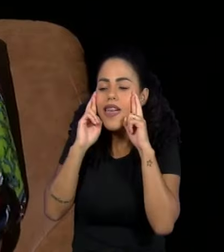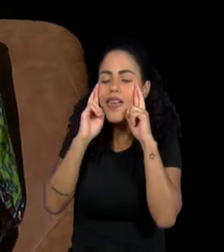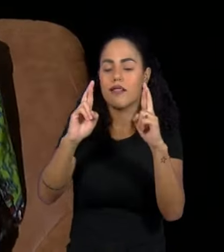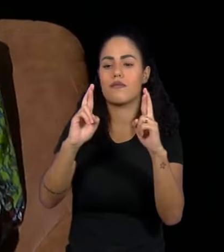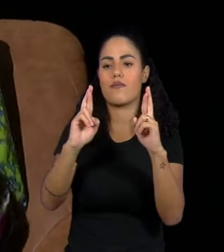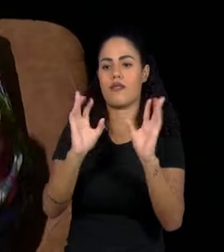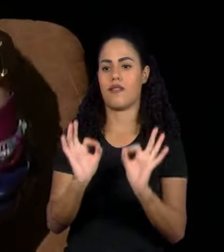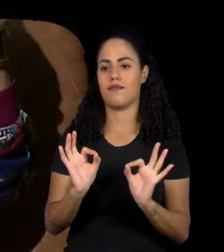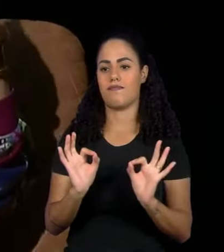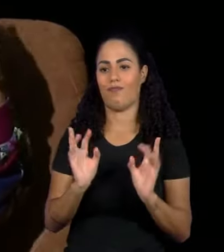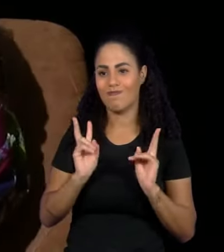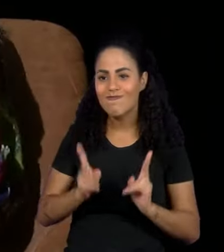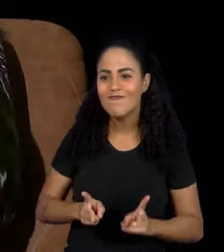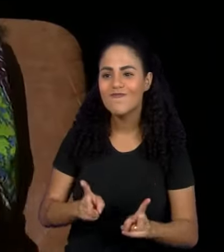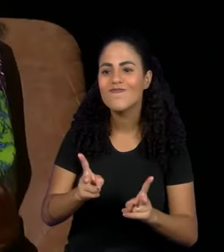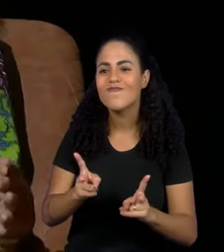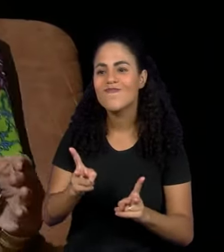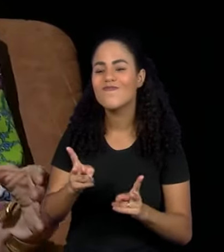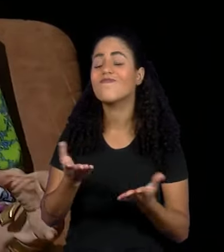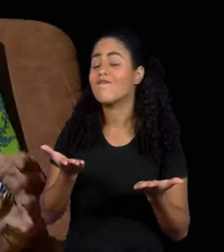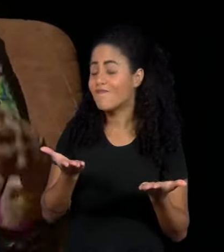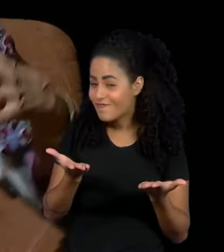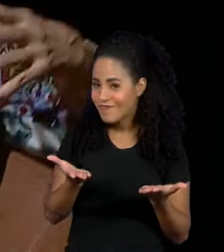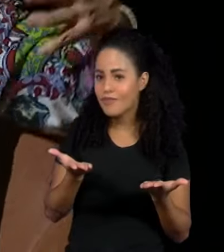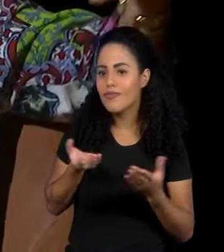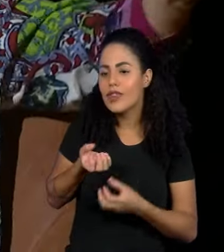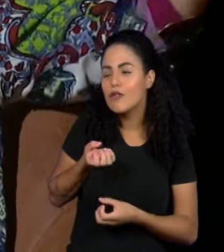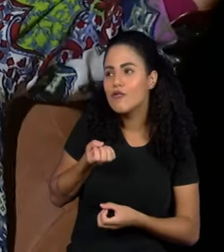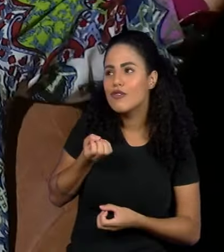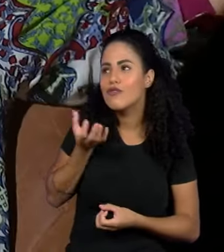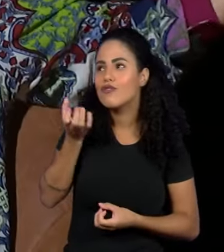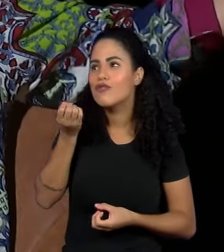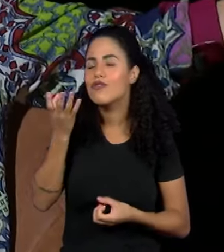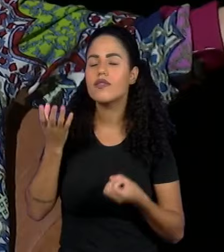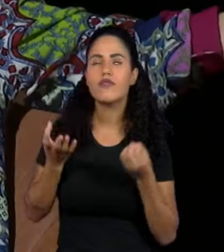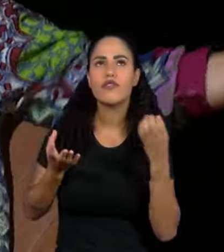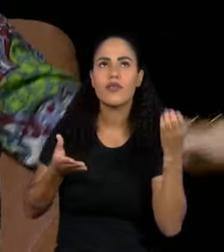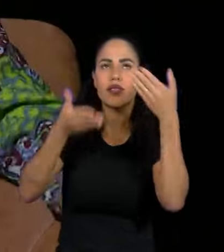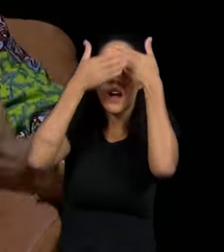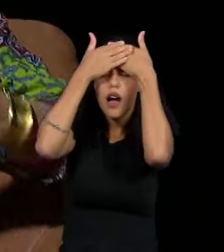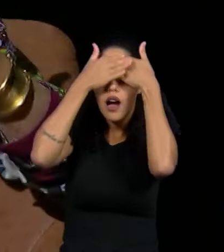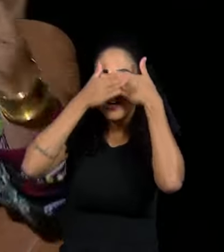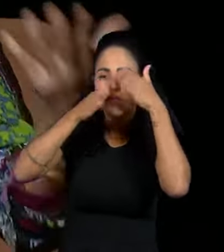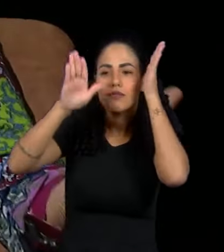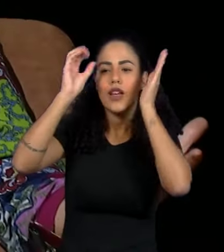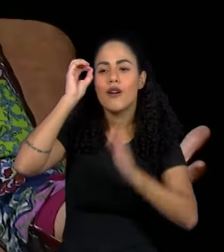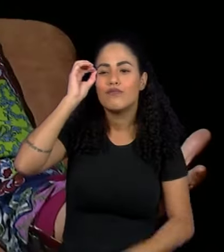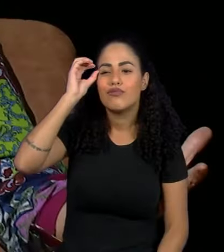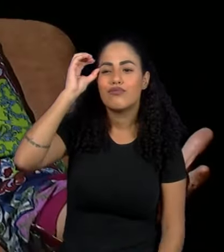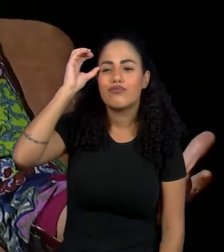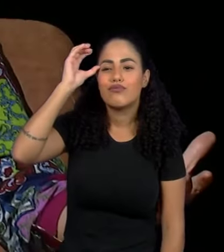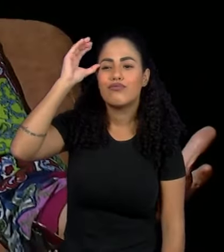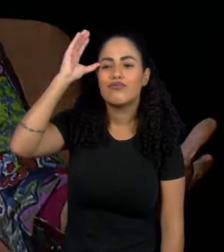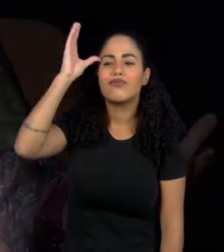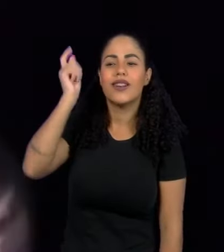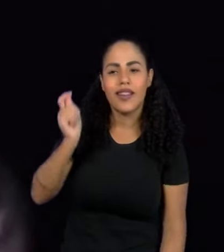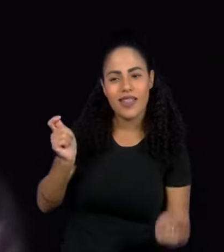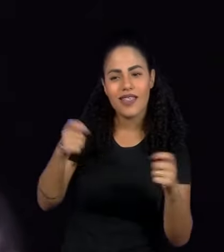O viajar te dá isso, te dá amplia você para que você possa fazer